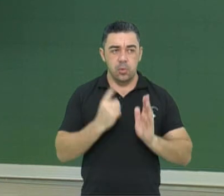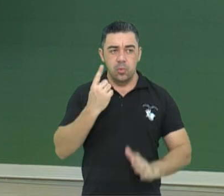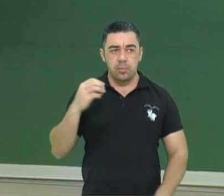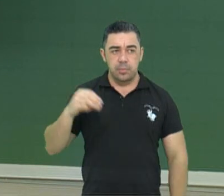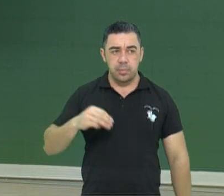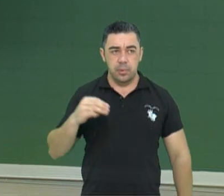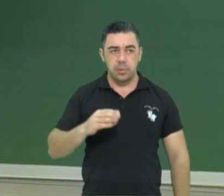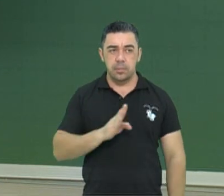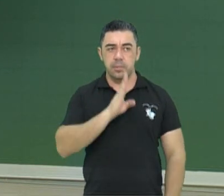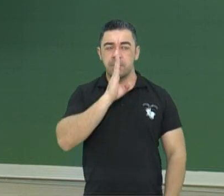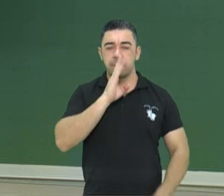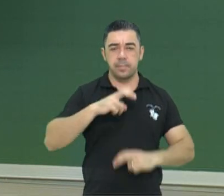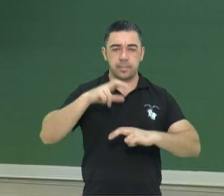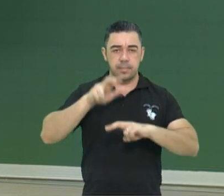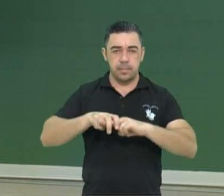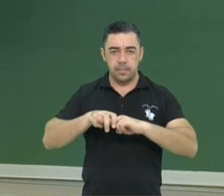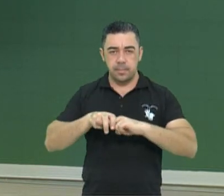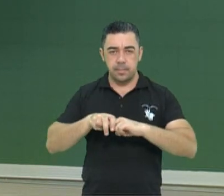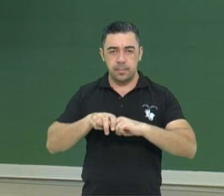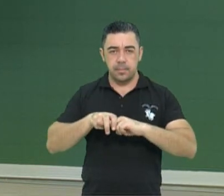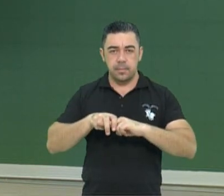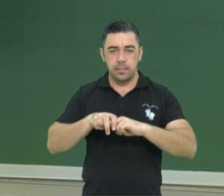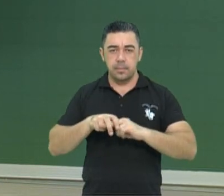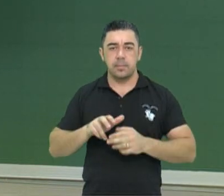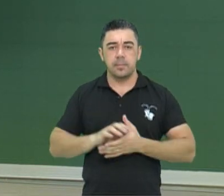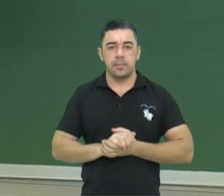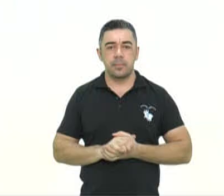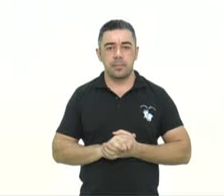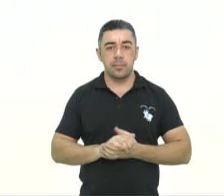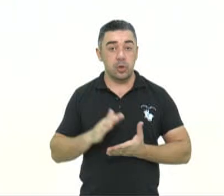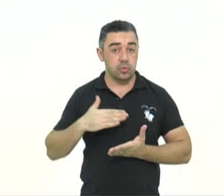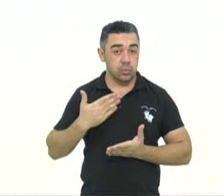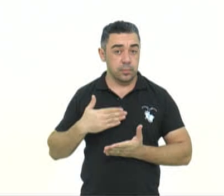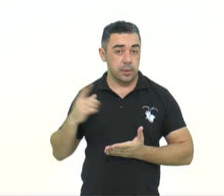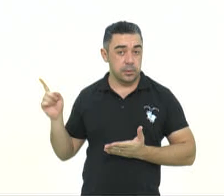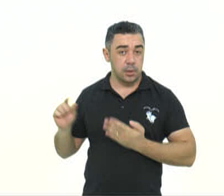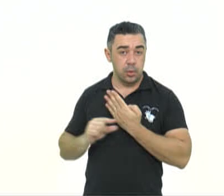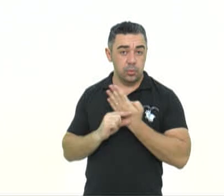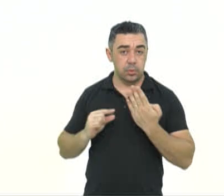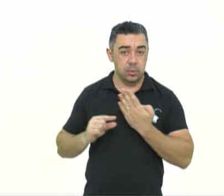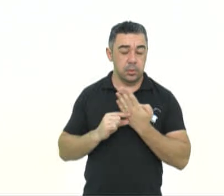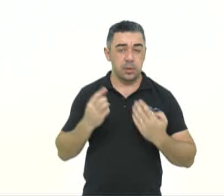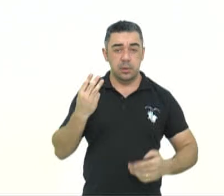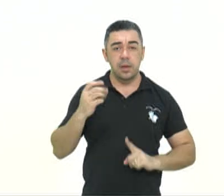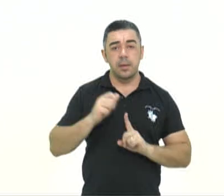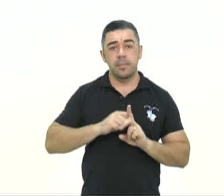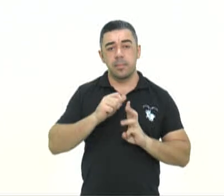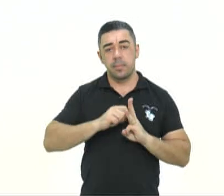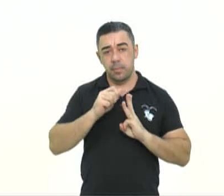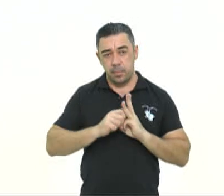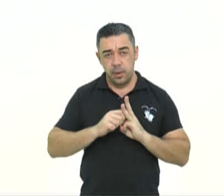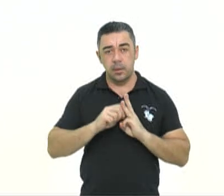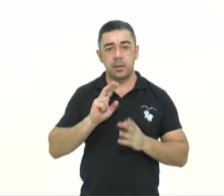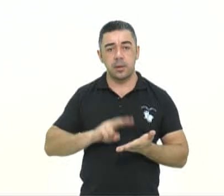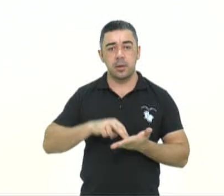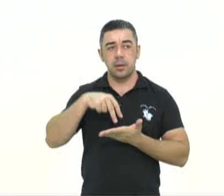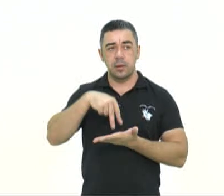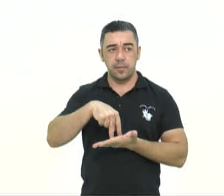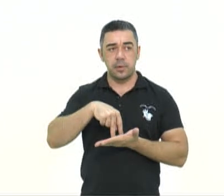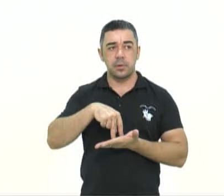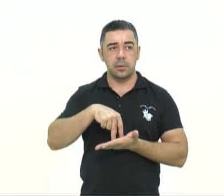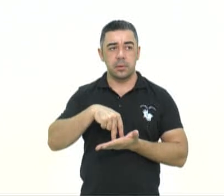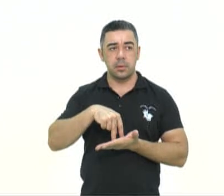na frente, na cadeira, em silêncio na cadeira. Uma surpresa para Marina Abramovich. 3 meses, me levantei daquela cadeira